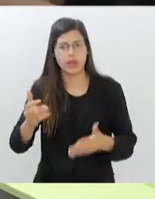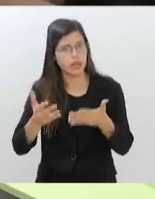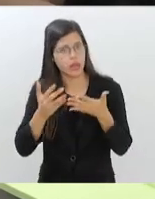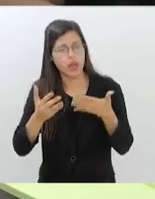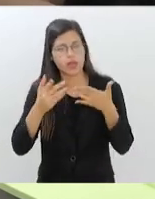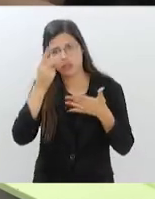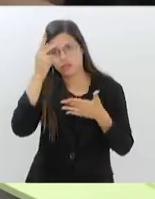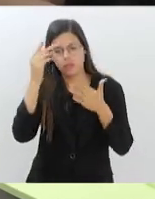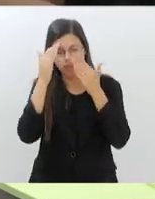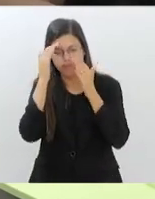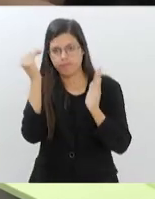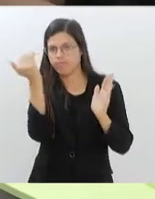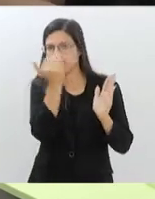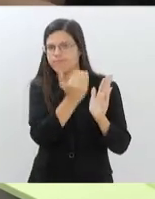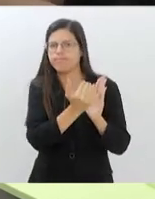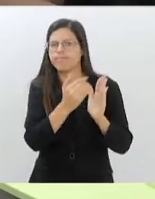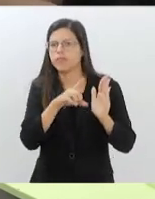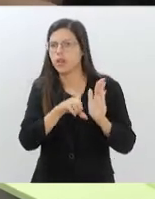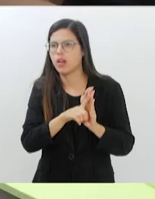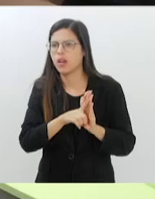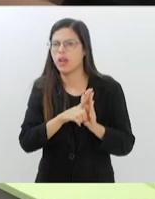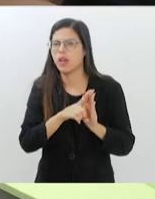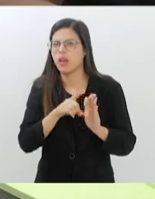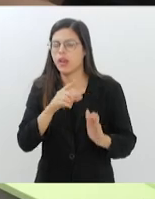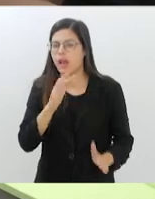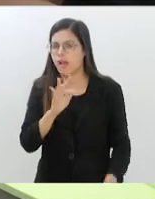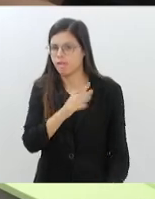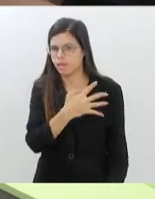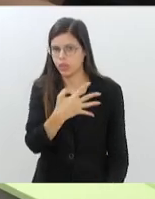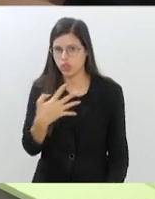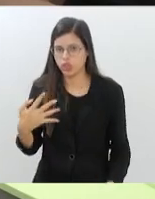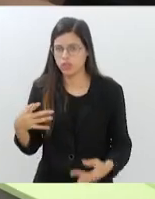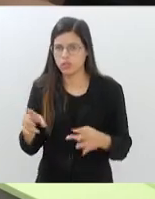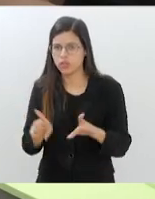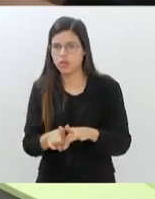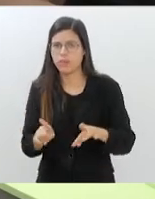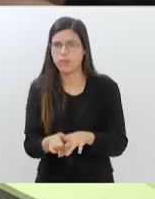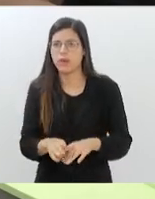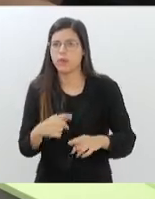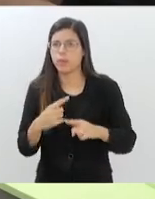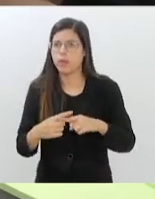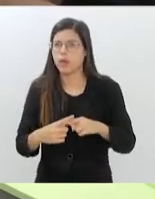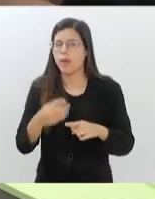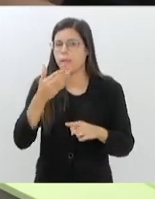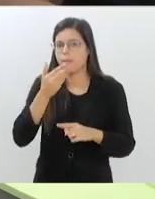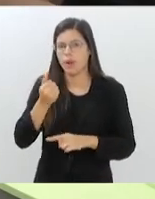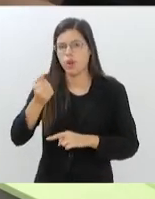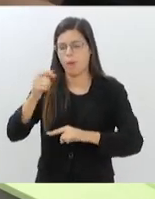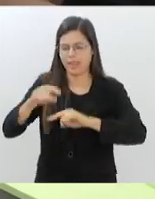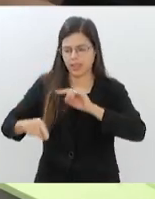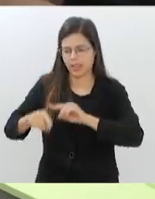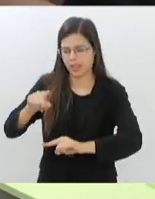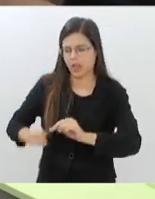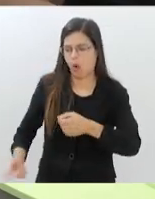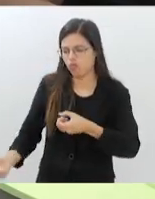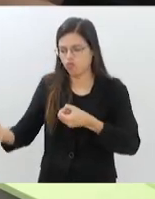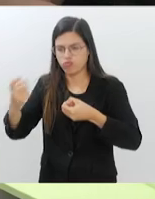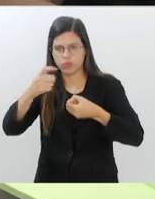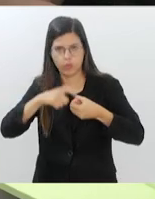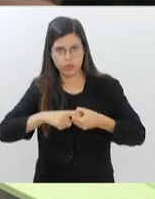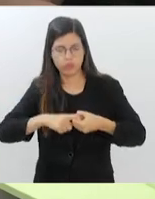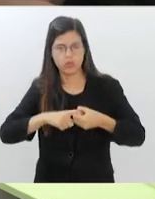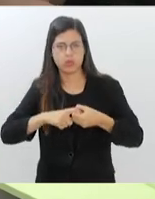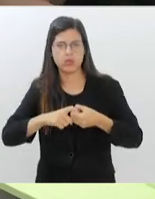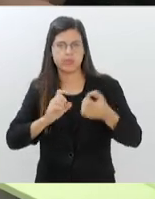própria firjan fala a gente quer que compra porque significa matéria prima chegando na indústria a